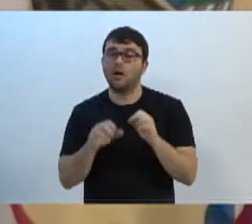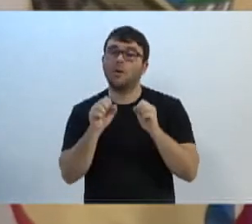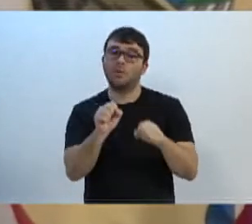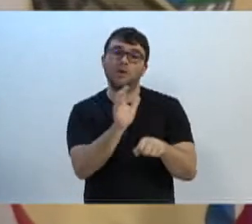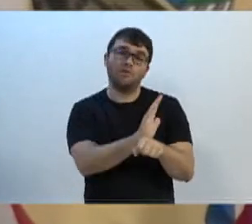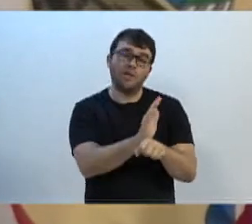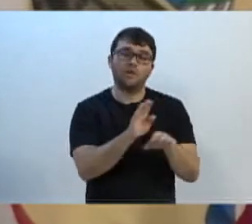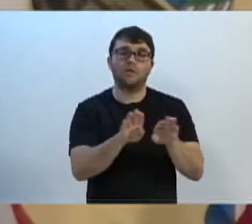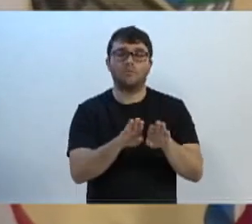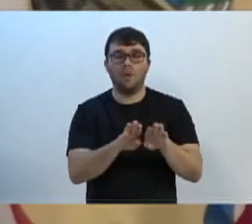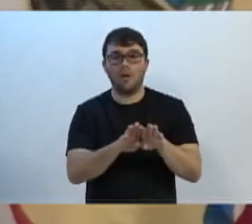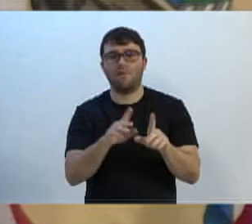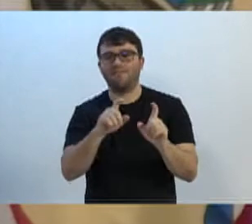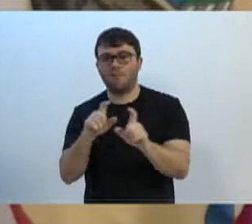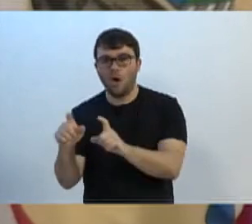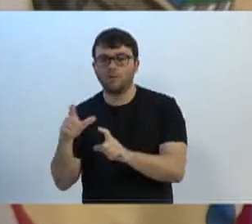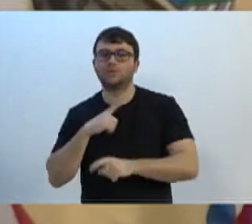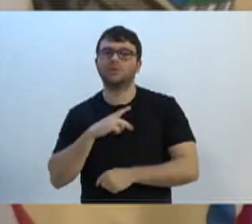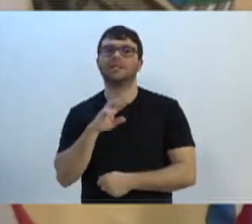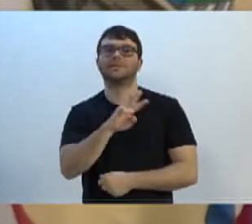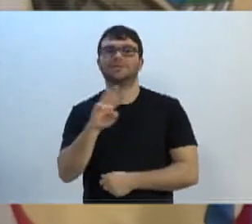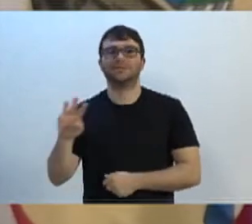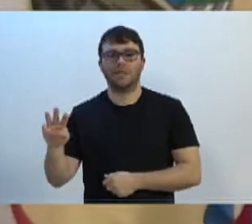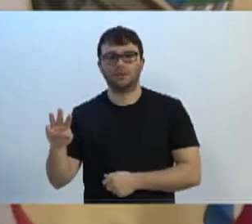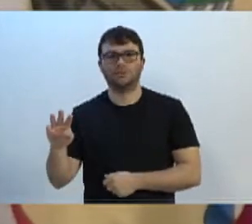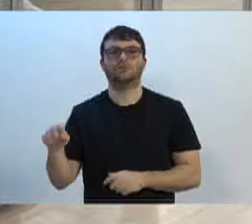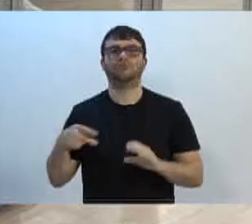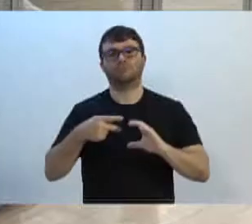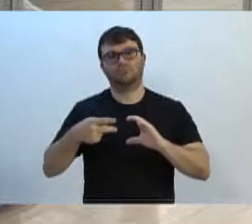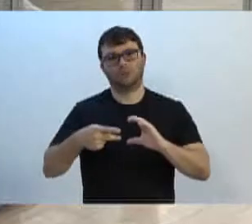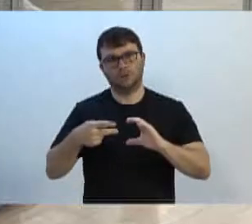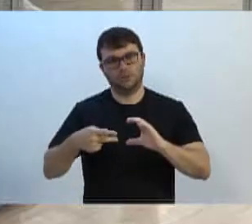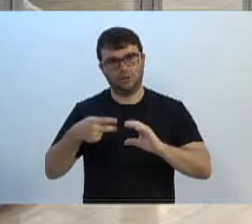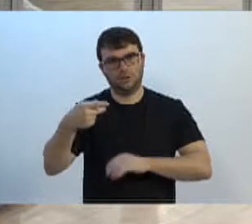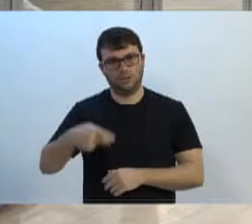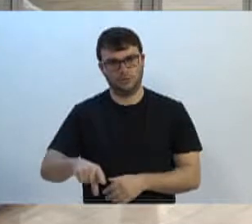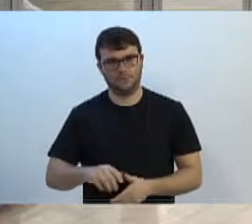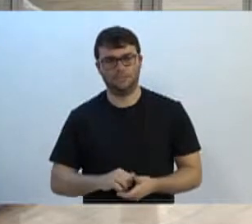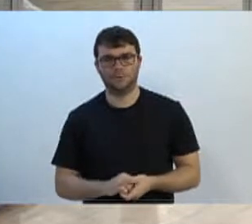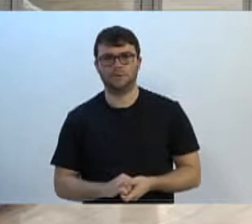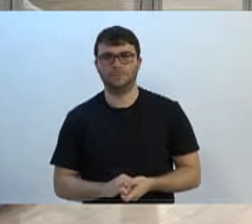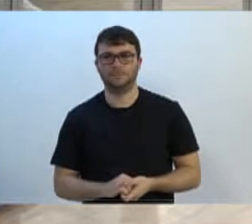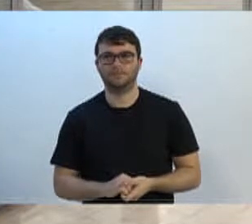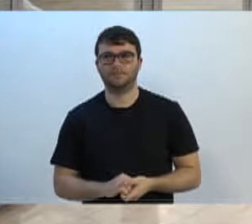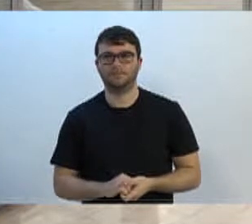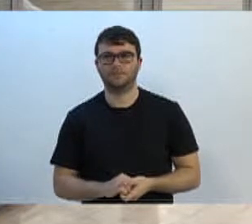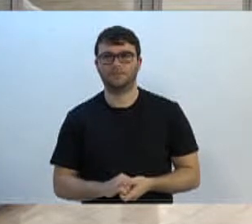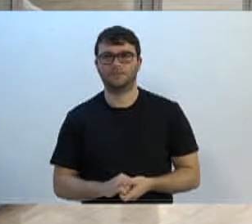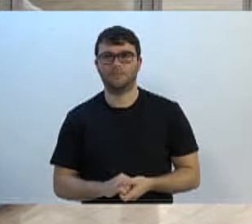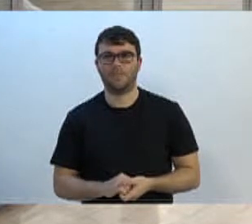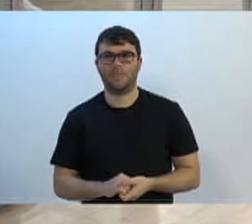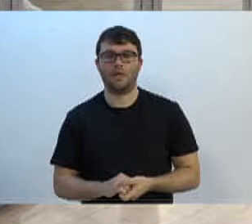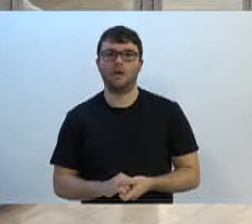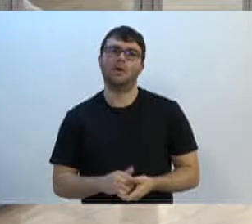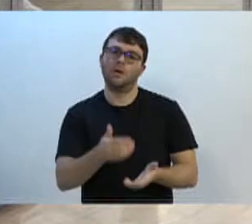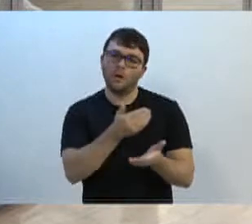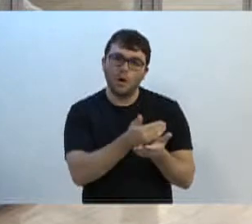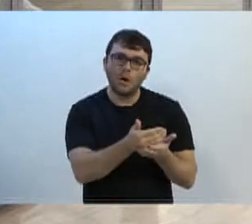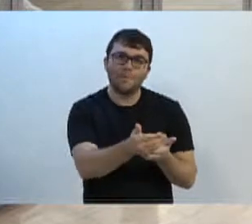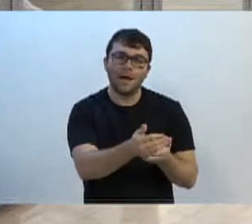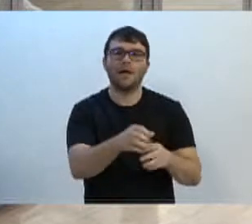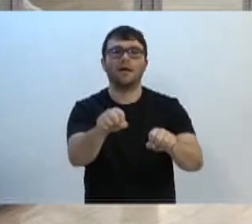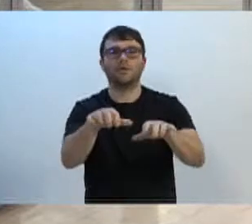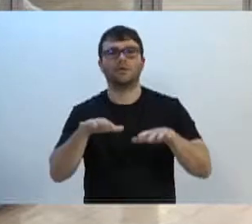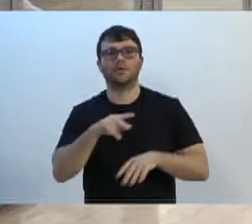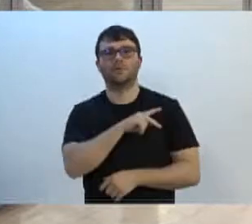como as fotos ficam disponíveis no site da câmara câmara blue.sc.gov. para dar início essa